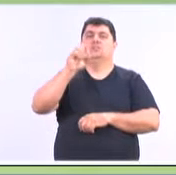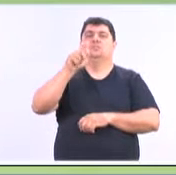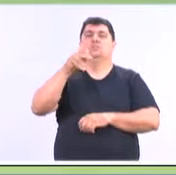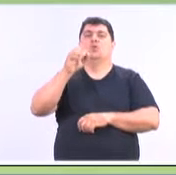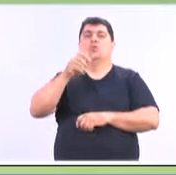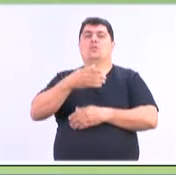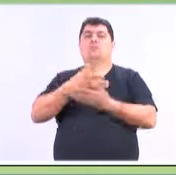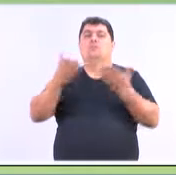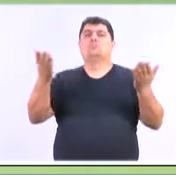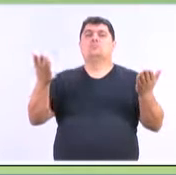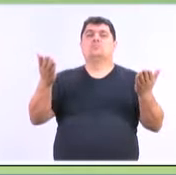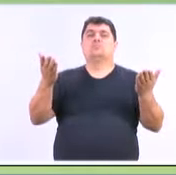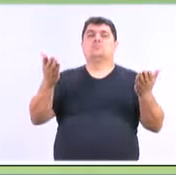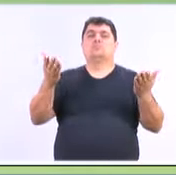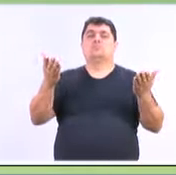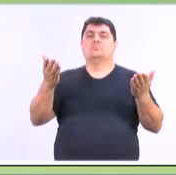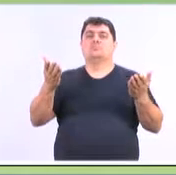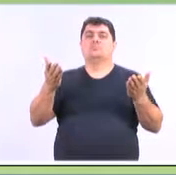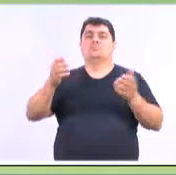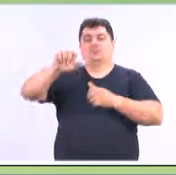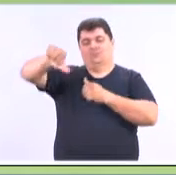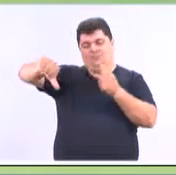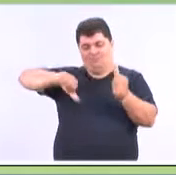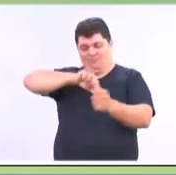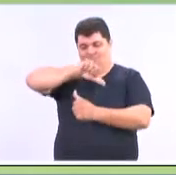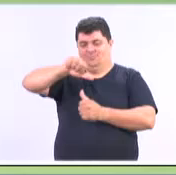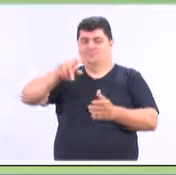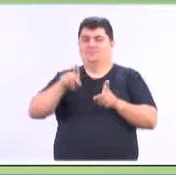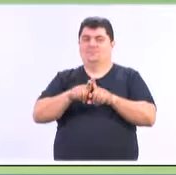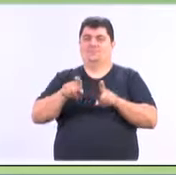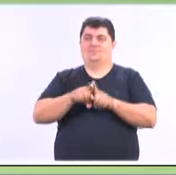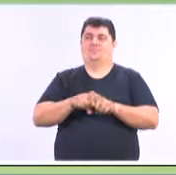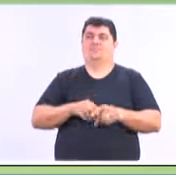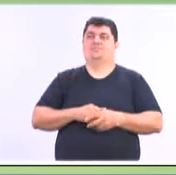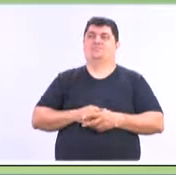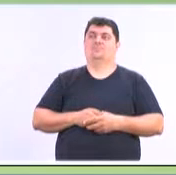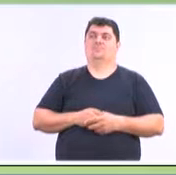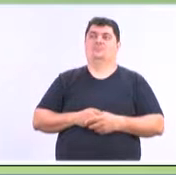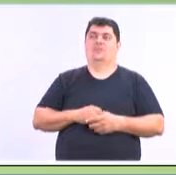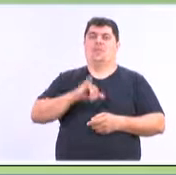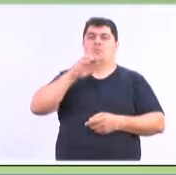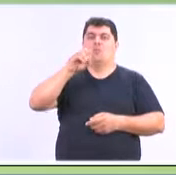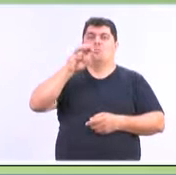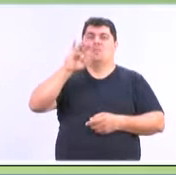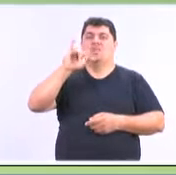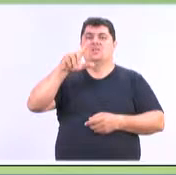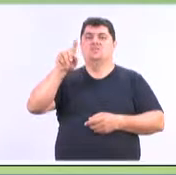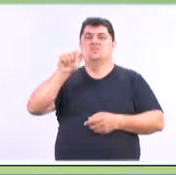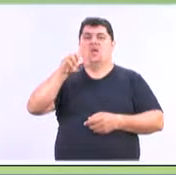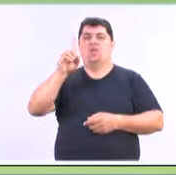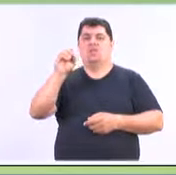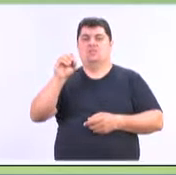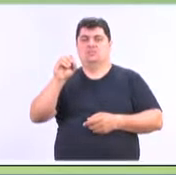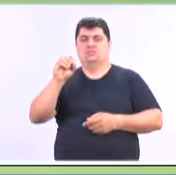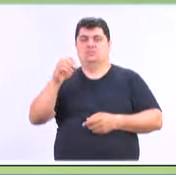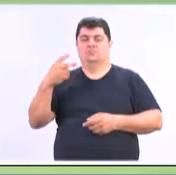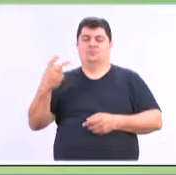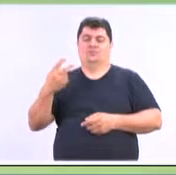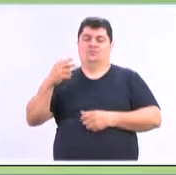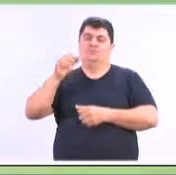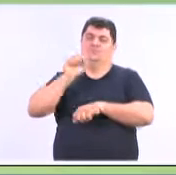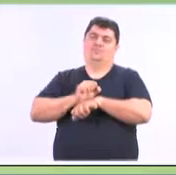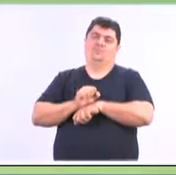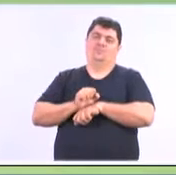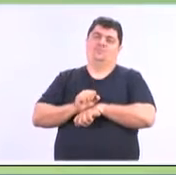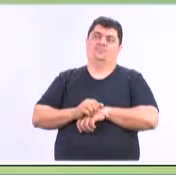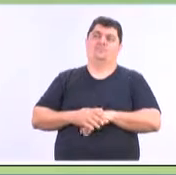Disponível. Disponível é circulante. 1 circulante. Imobilizado. 2 não